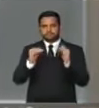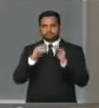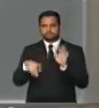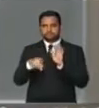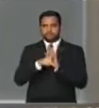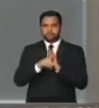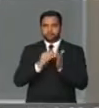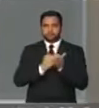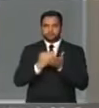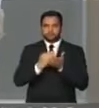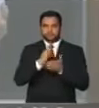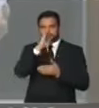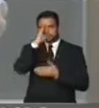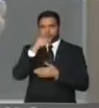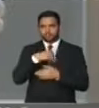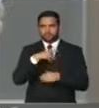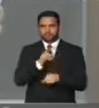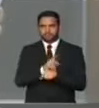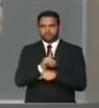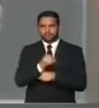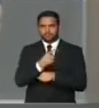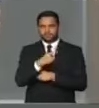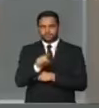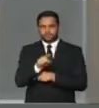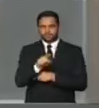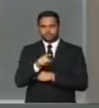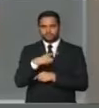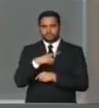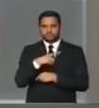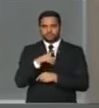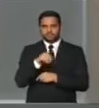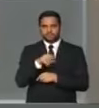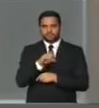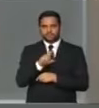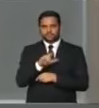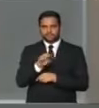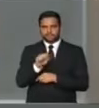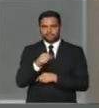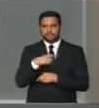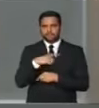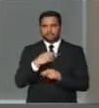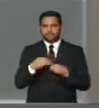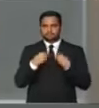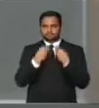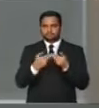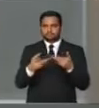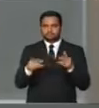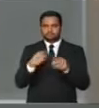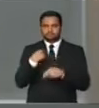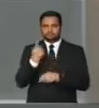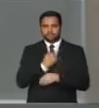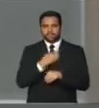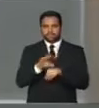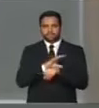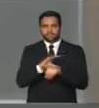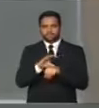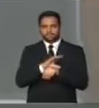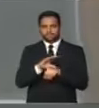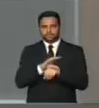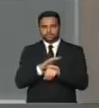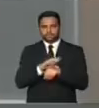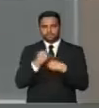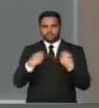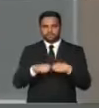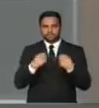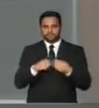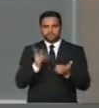e o princípio da presunção da inocência consagrado em nossa Constituição